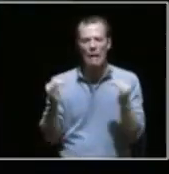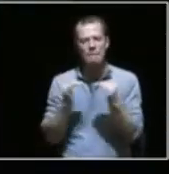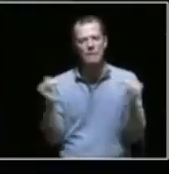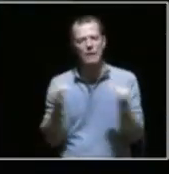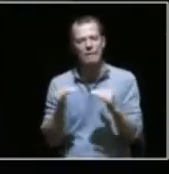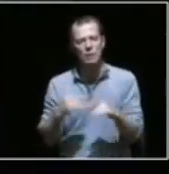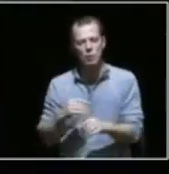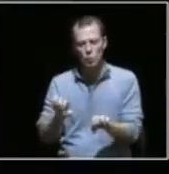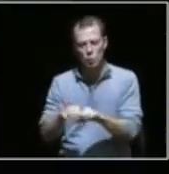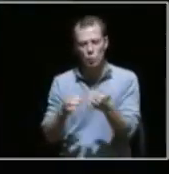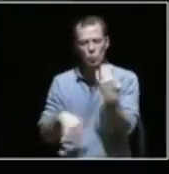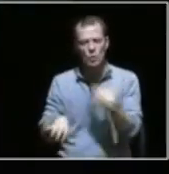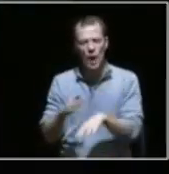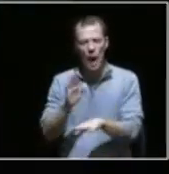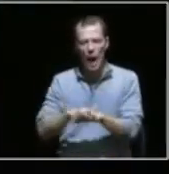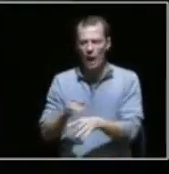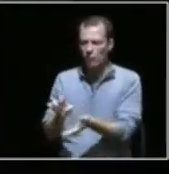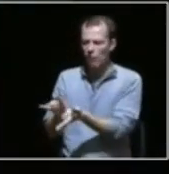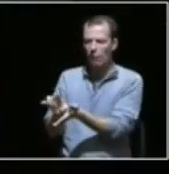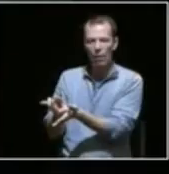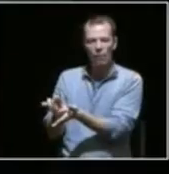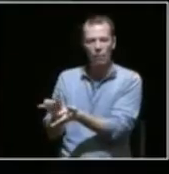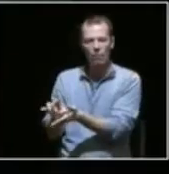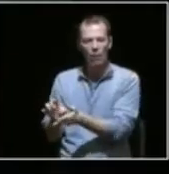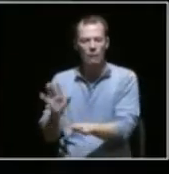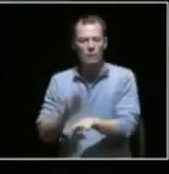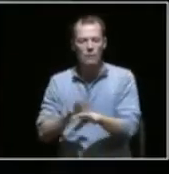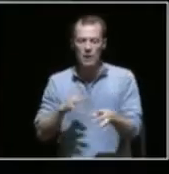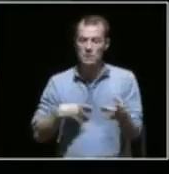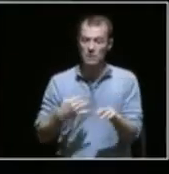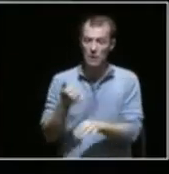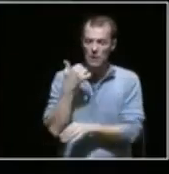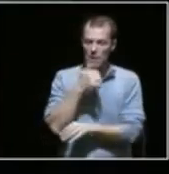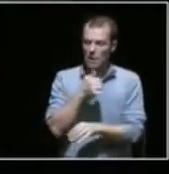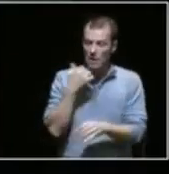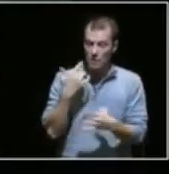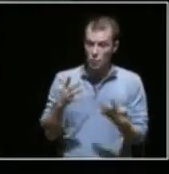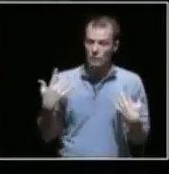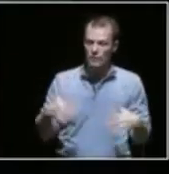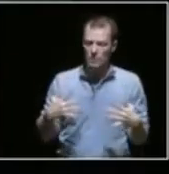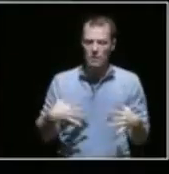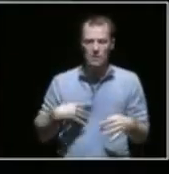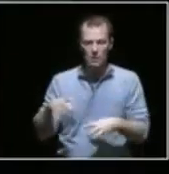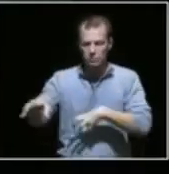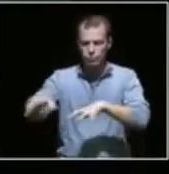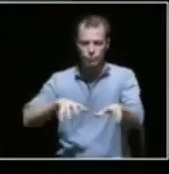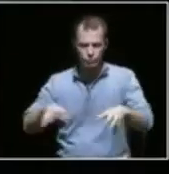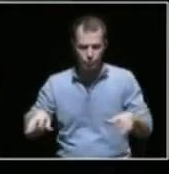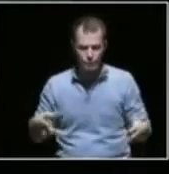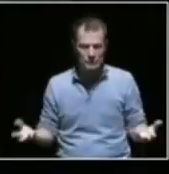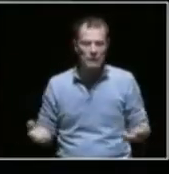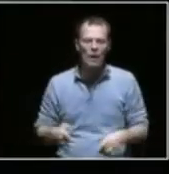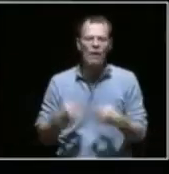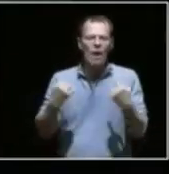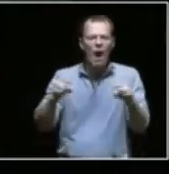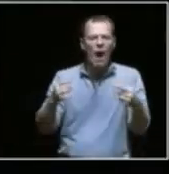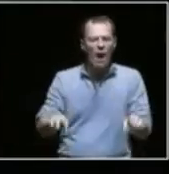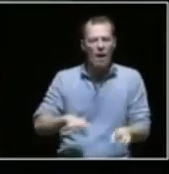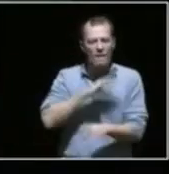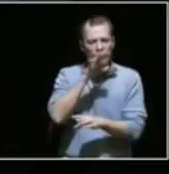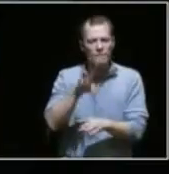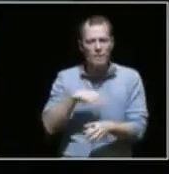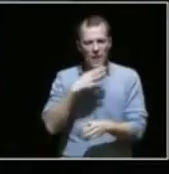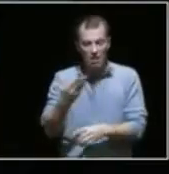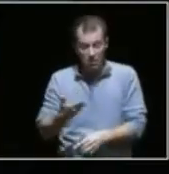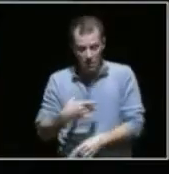têm vindo a ser afetados por despejos, fruto dos agressivos processos de gentrificação. Em consequência, houve famílias que ficaram sem o